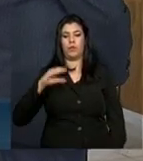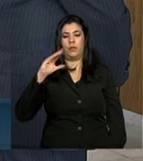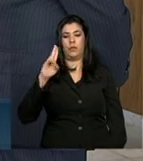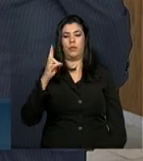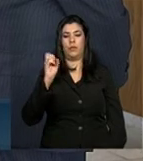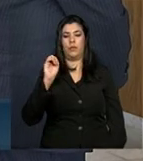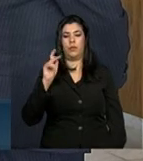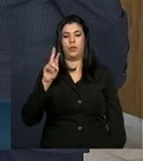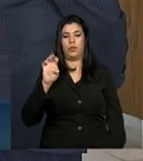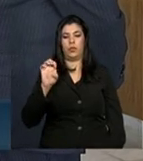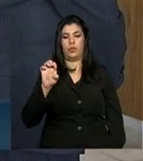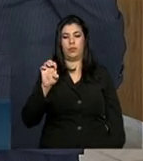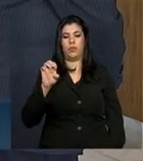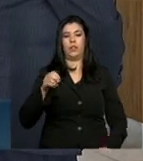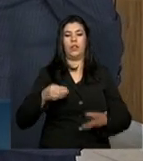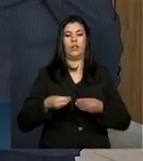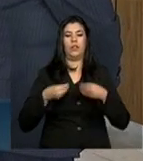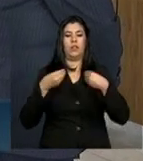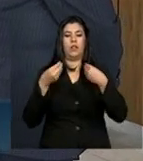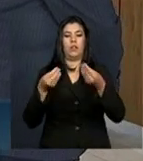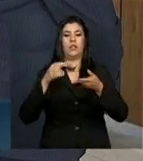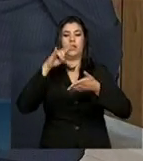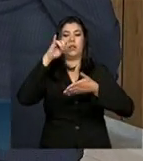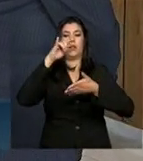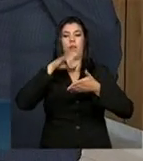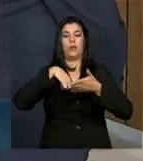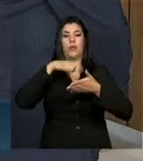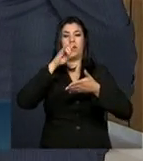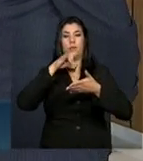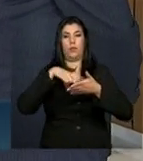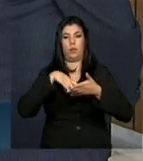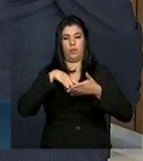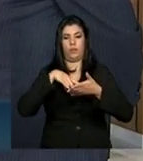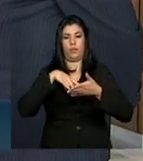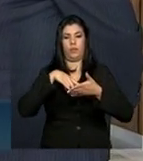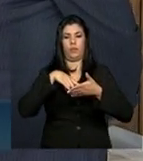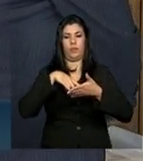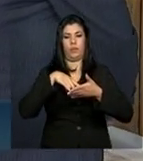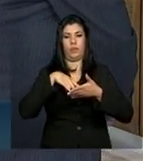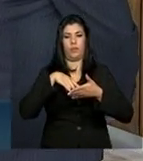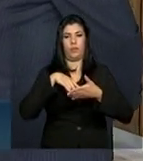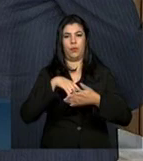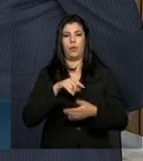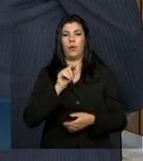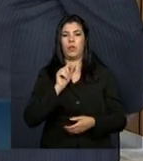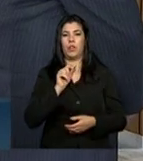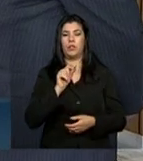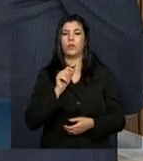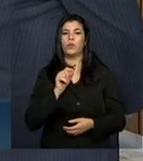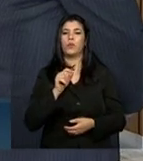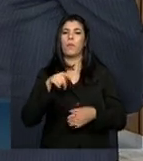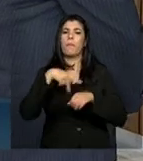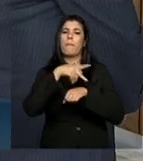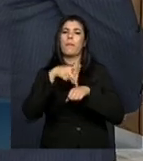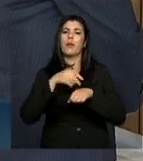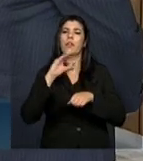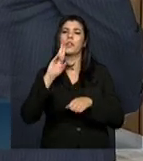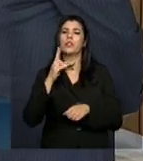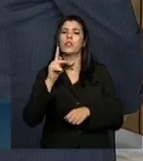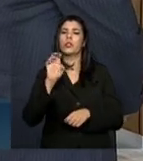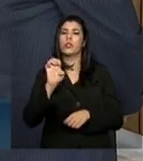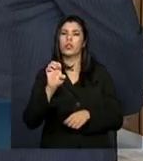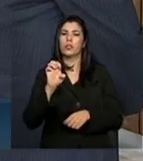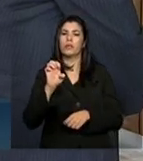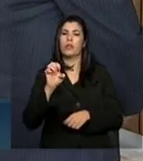Ele, nesse momento, entrega a sua credencial à presidenta Dilma Rousseff. O Chipre, que é uma ilha localizada na Europa,